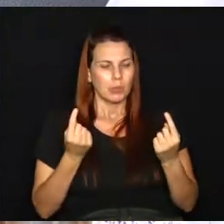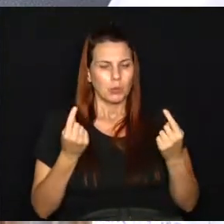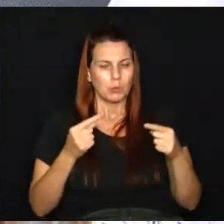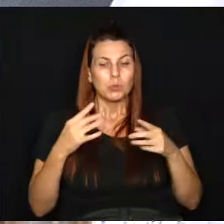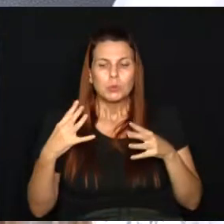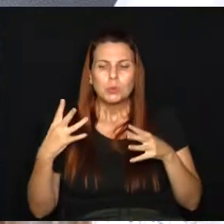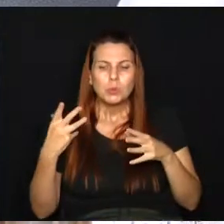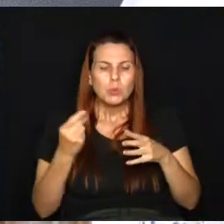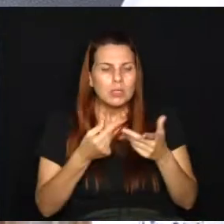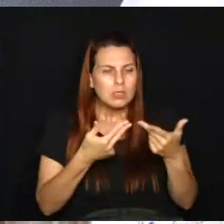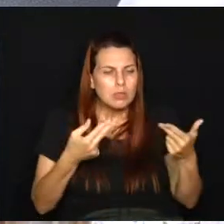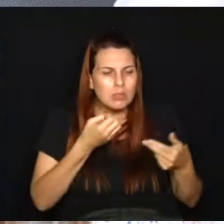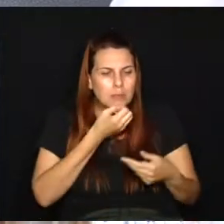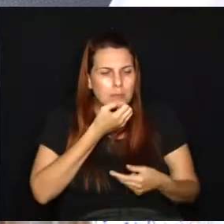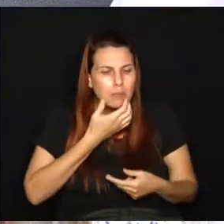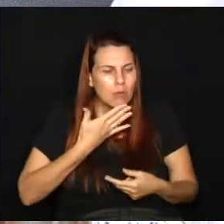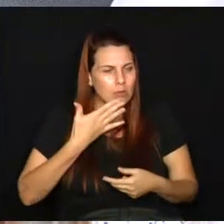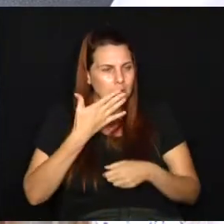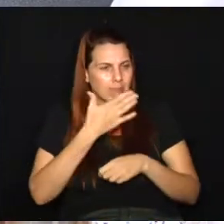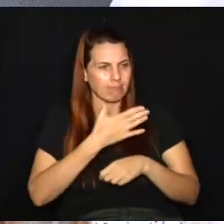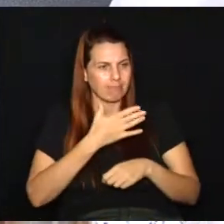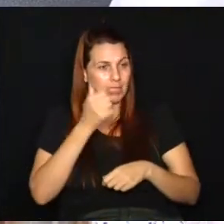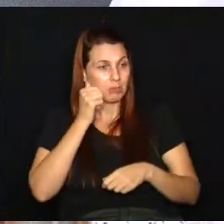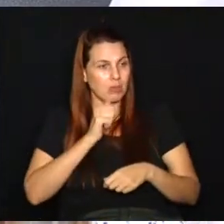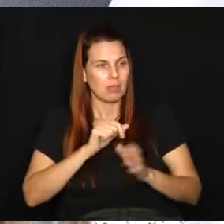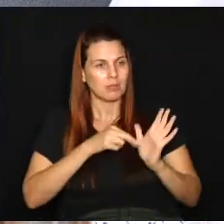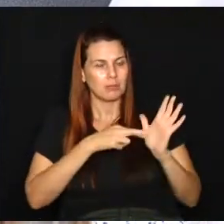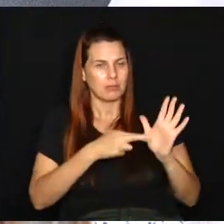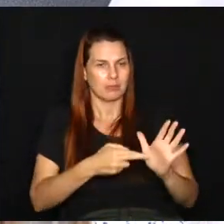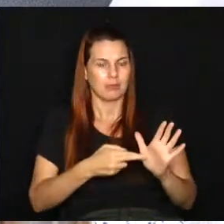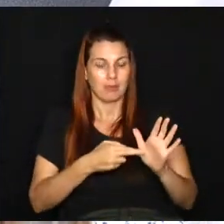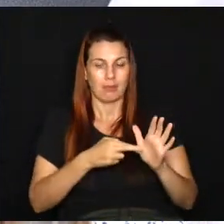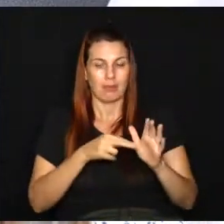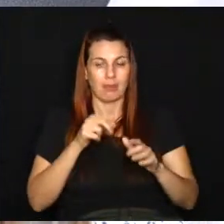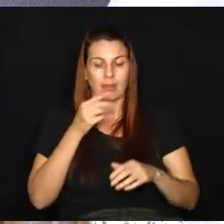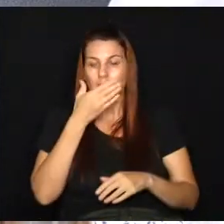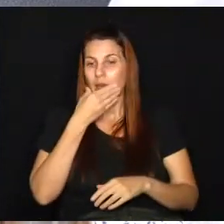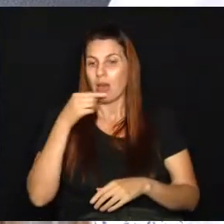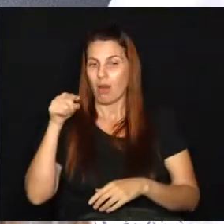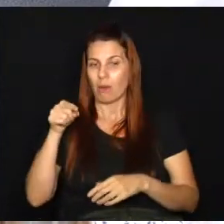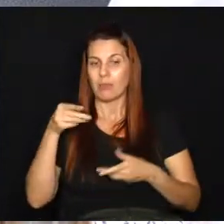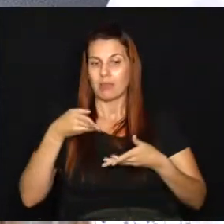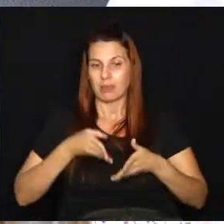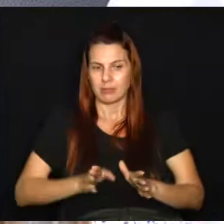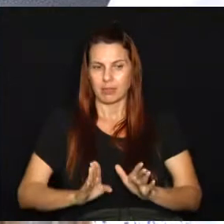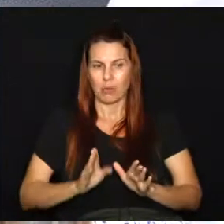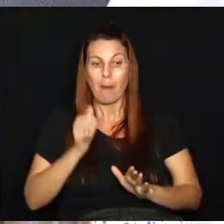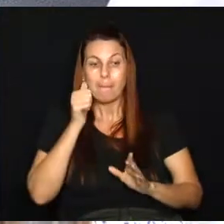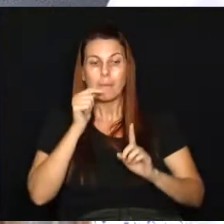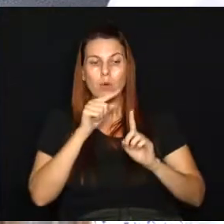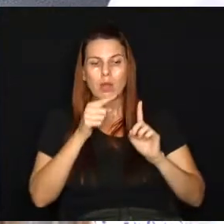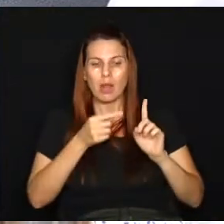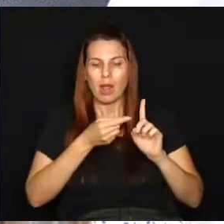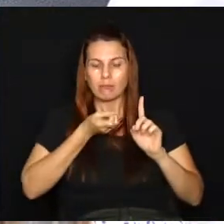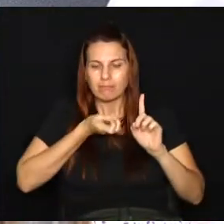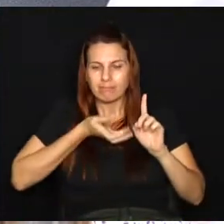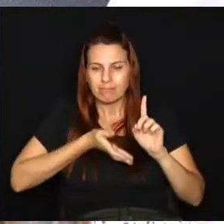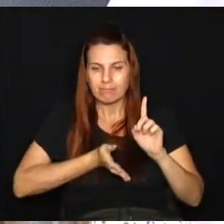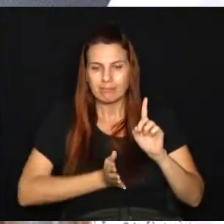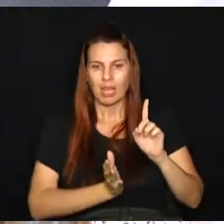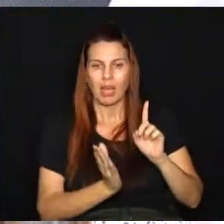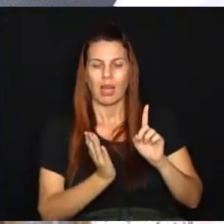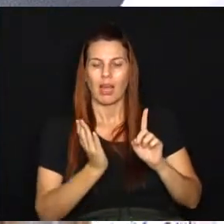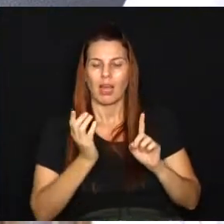aparatos de bondade que têm as mulheres. Afinal de contas, ele nasceu de uma mulher. Ele jamais poderia